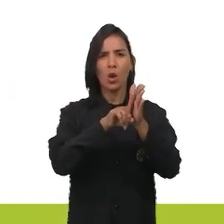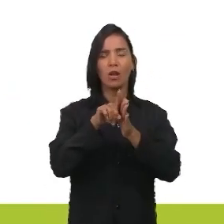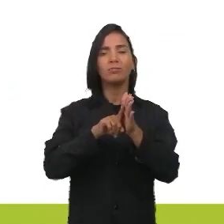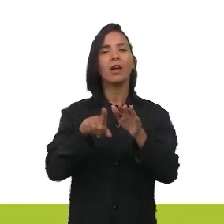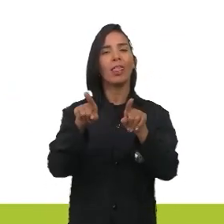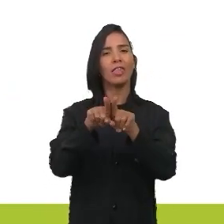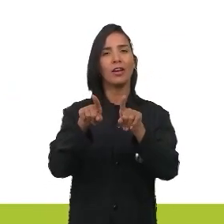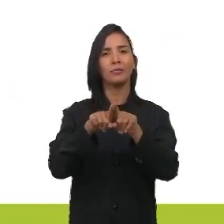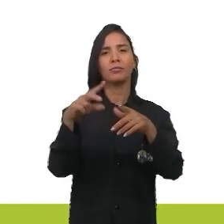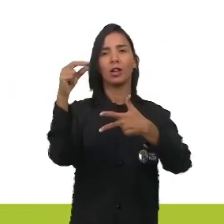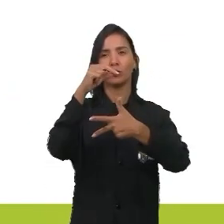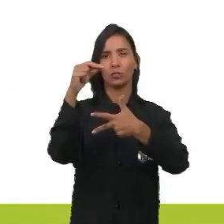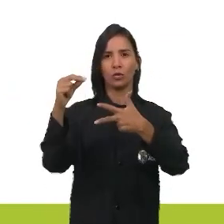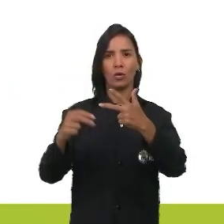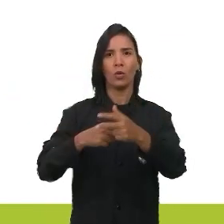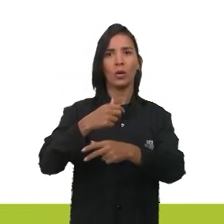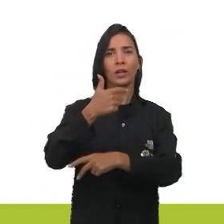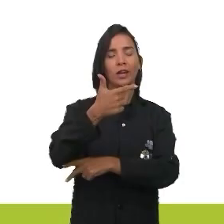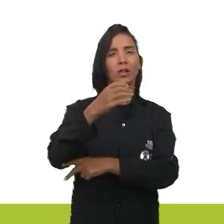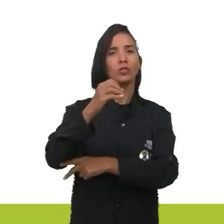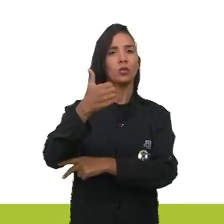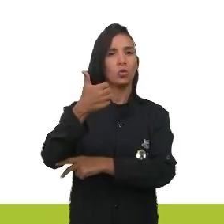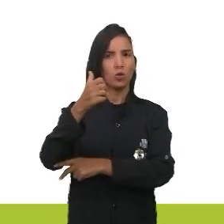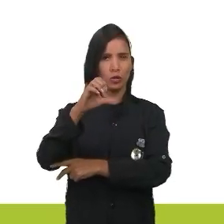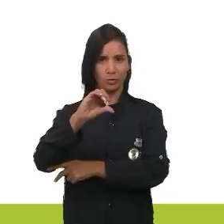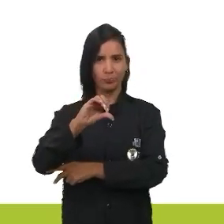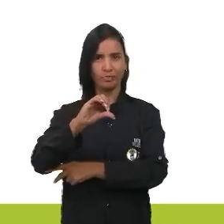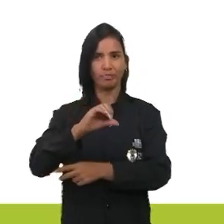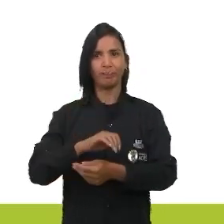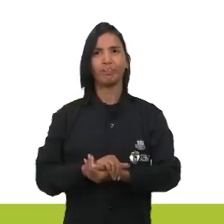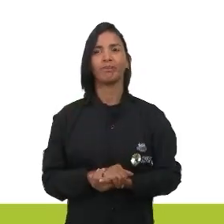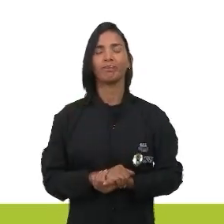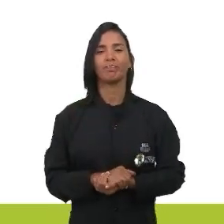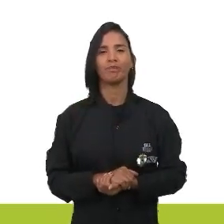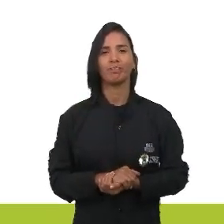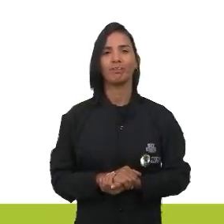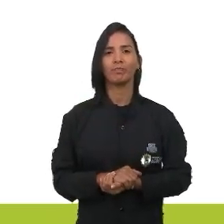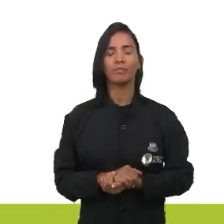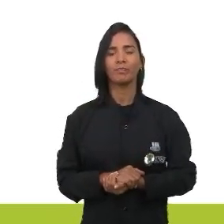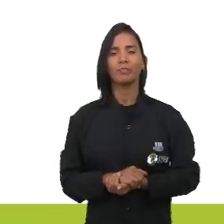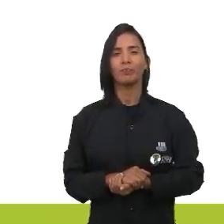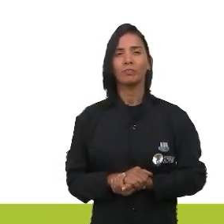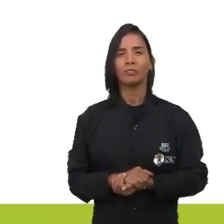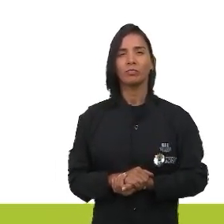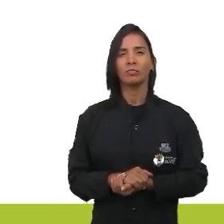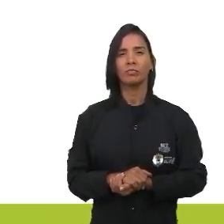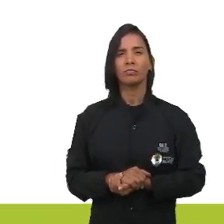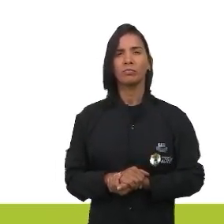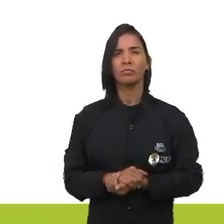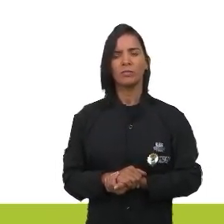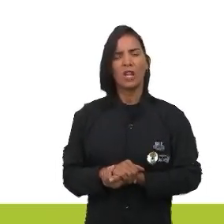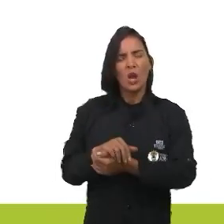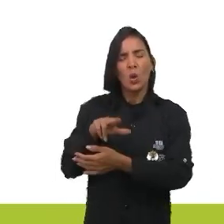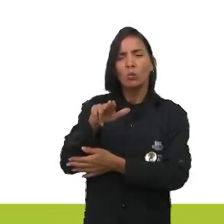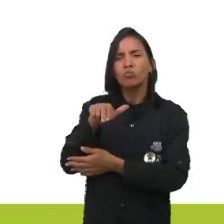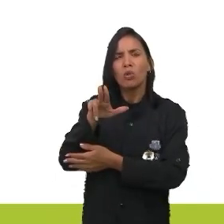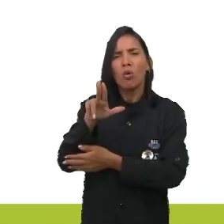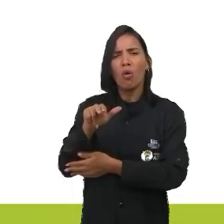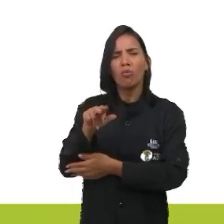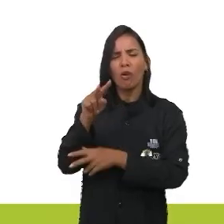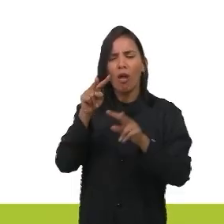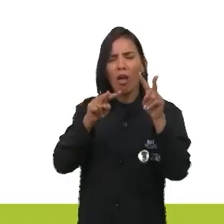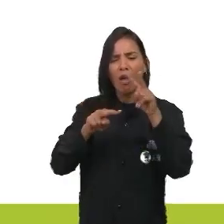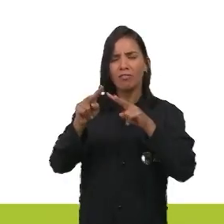Enem do ano de 2019. Em nenhuma outra época, o corpo magro adquiriu